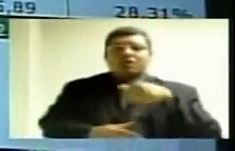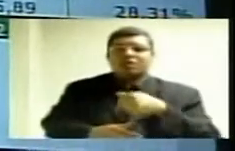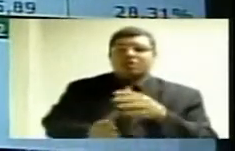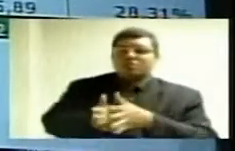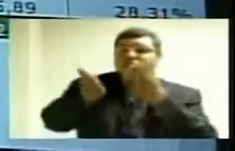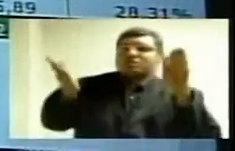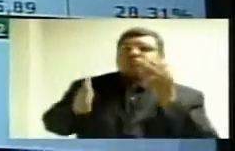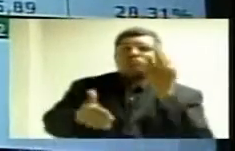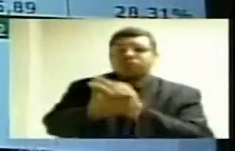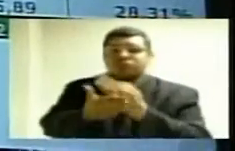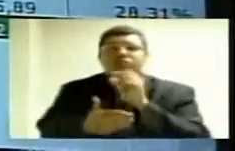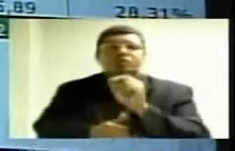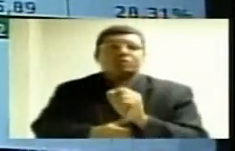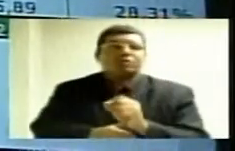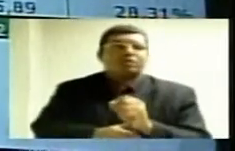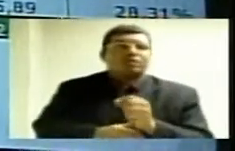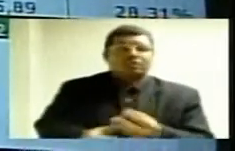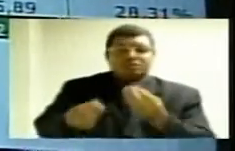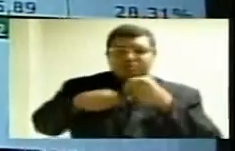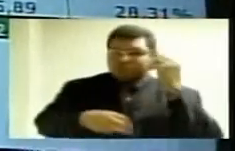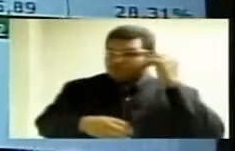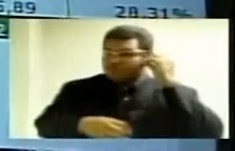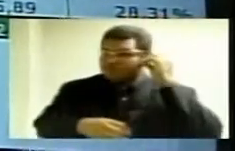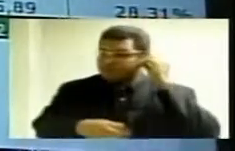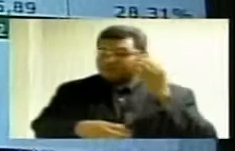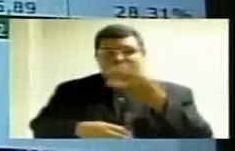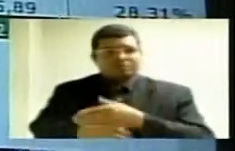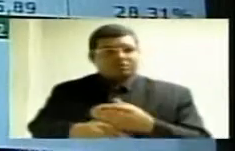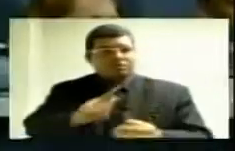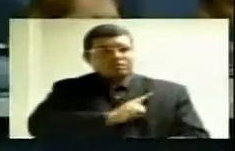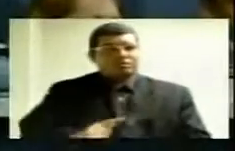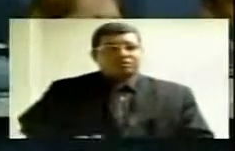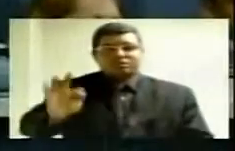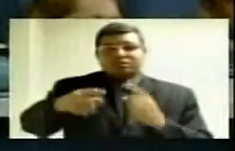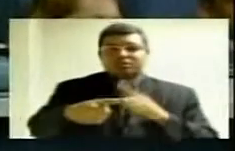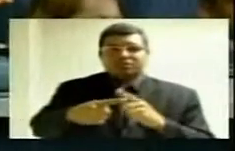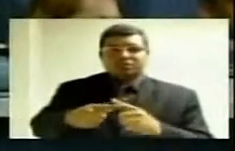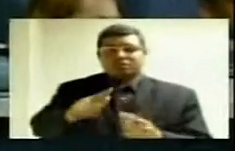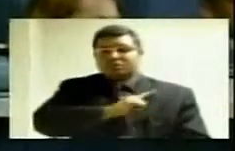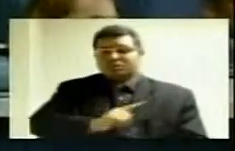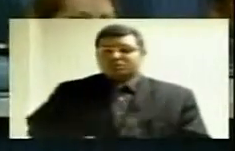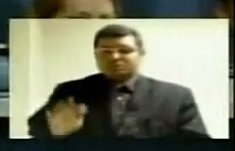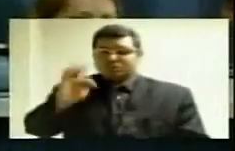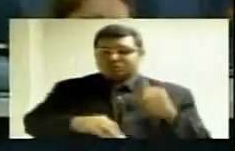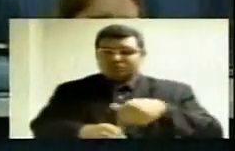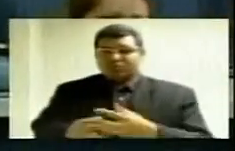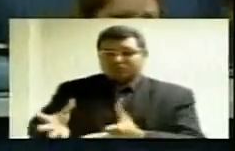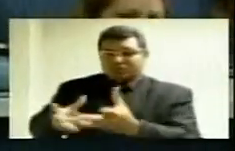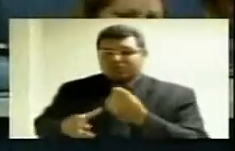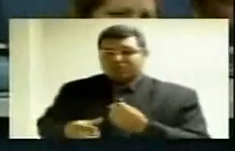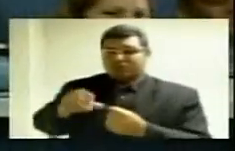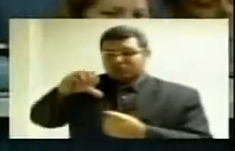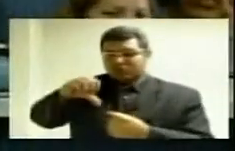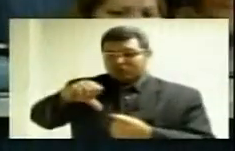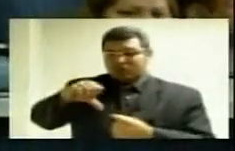Preto, mas um paraíso fiscal para quem arrecada. É um paraíso para o governo federal, porque o governo federal aqui arrecada